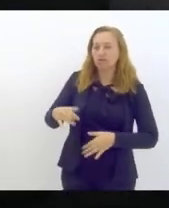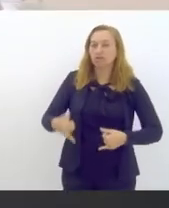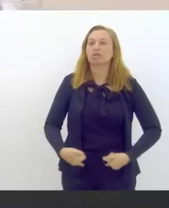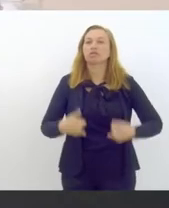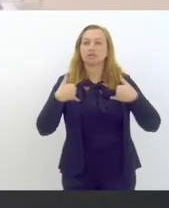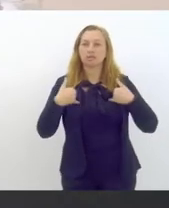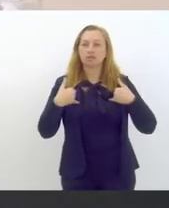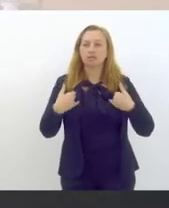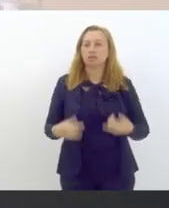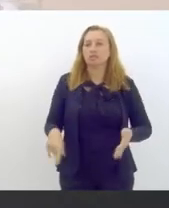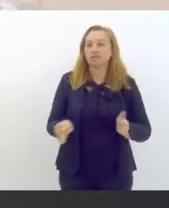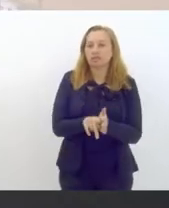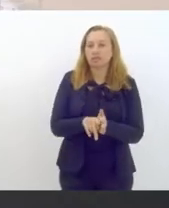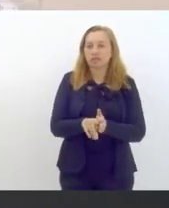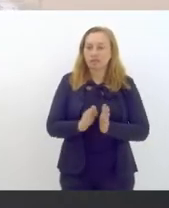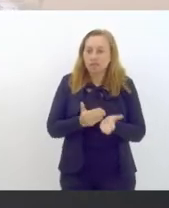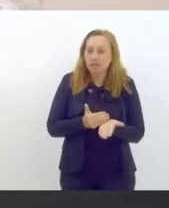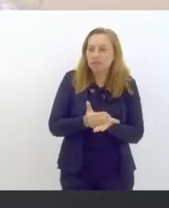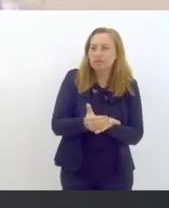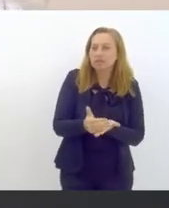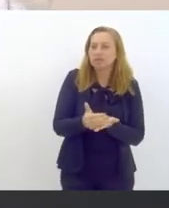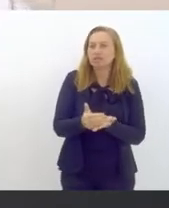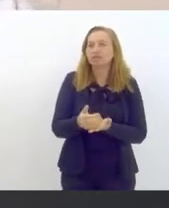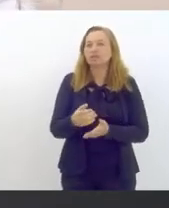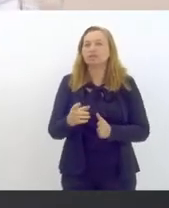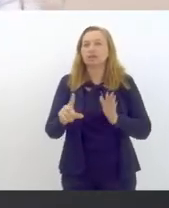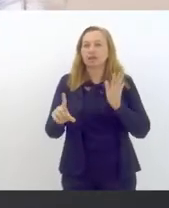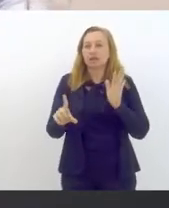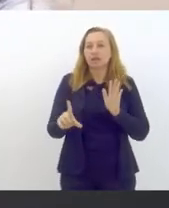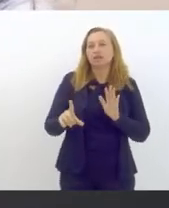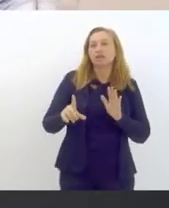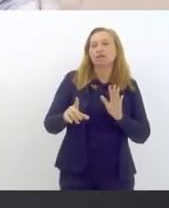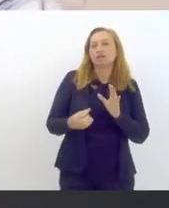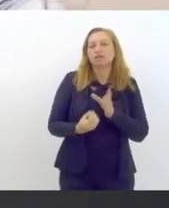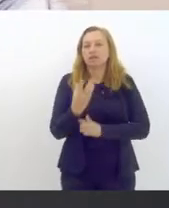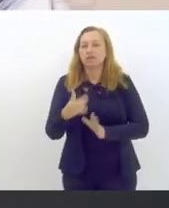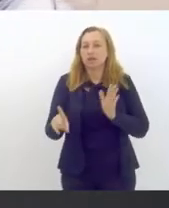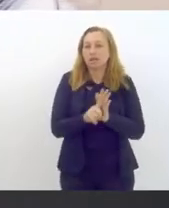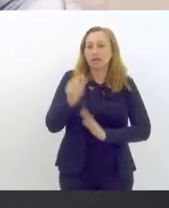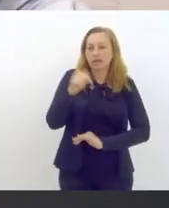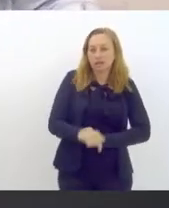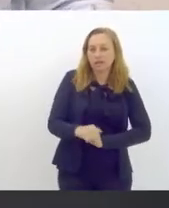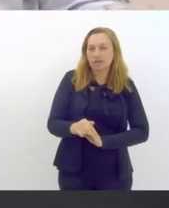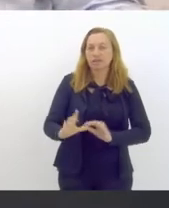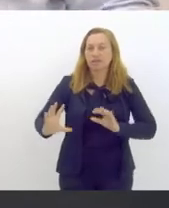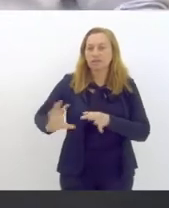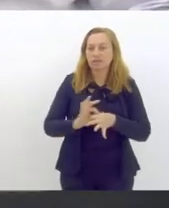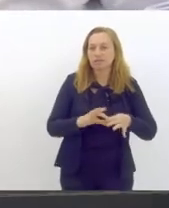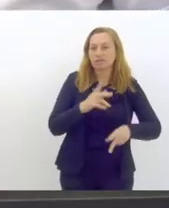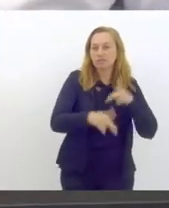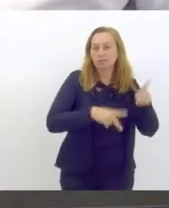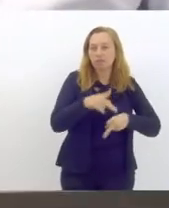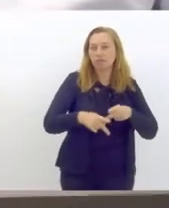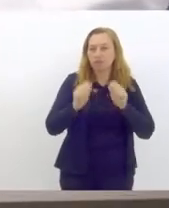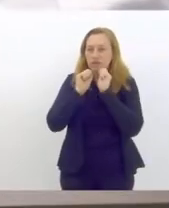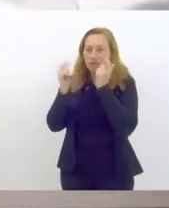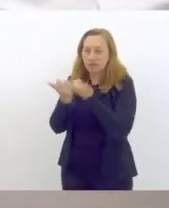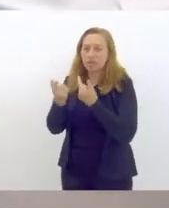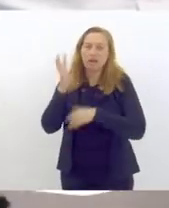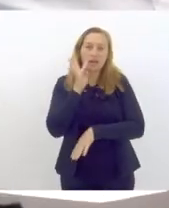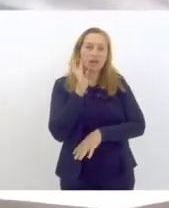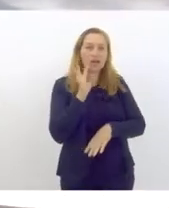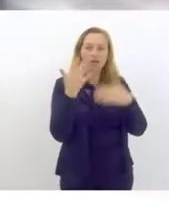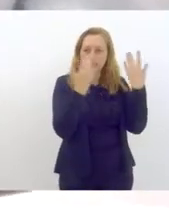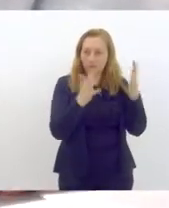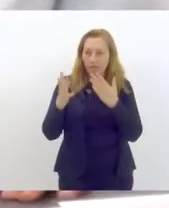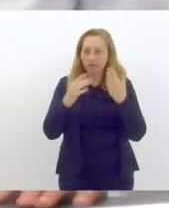orgulhoso de estar fazendo parte dessa inauguração do Legislatia e dessa conexão entre o povo e a Assembleia. Muito legal mesmo.